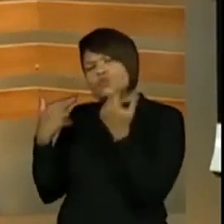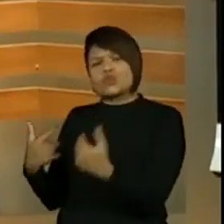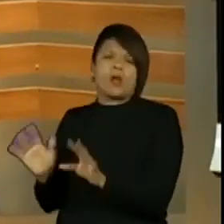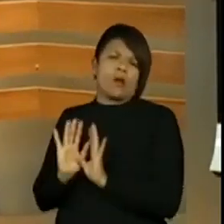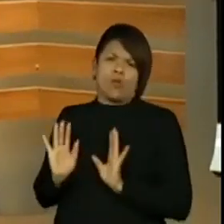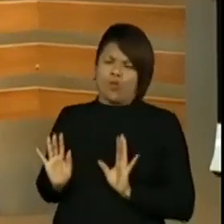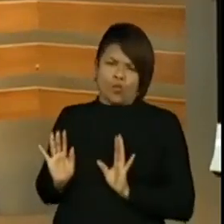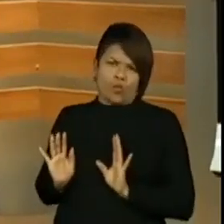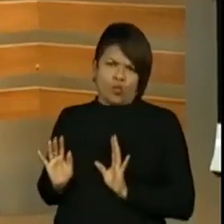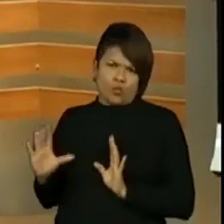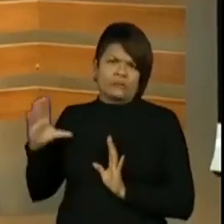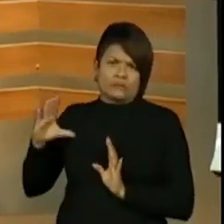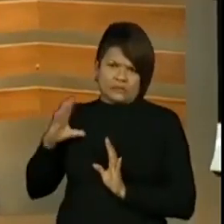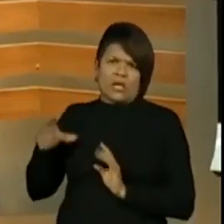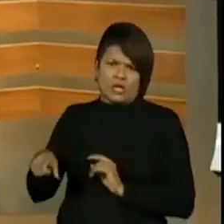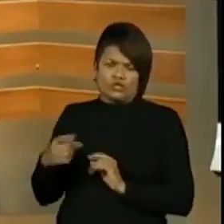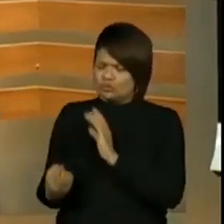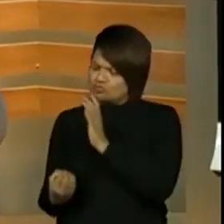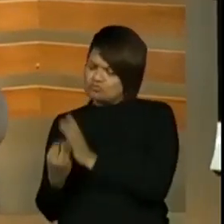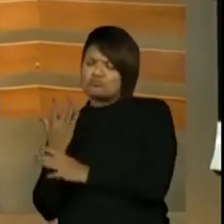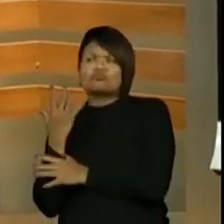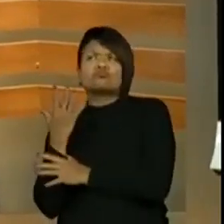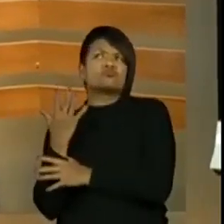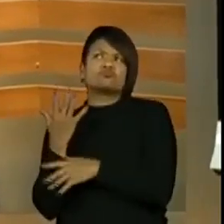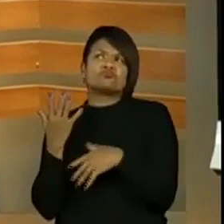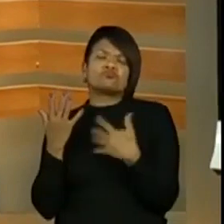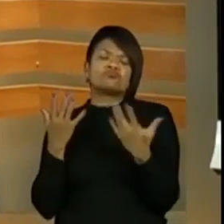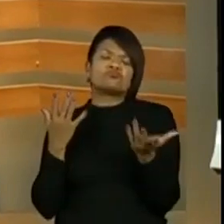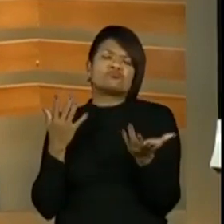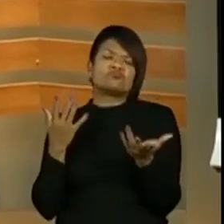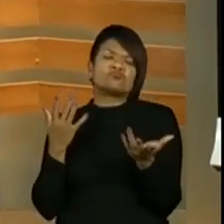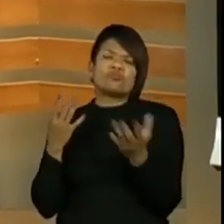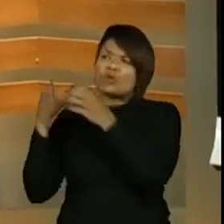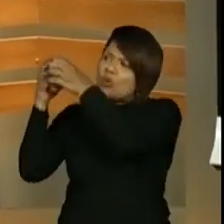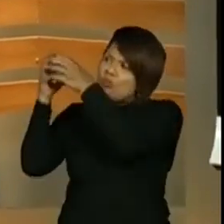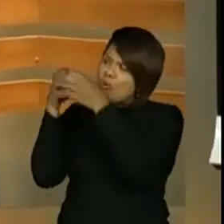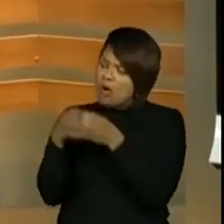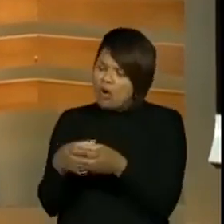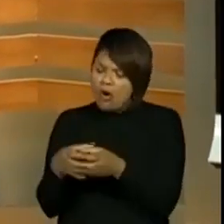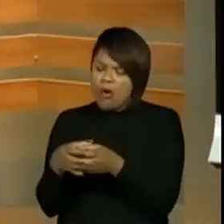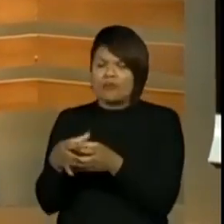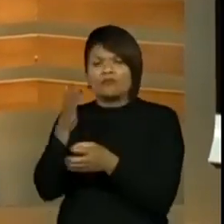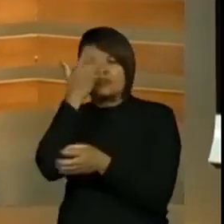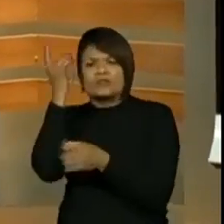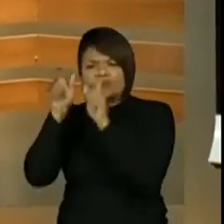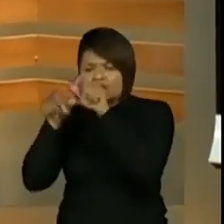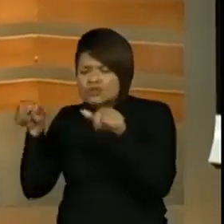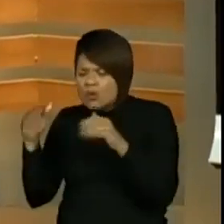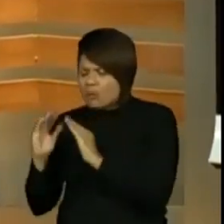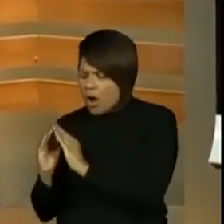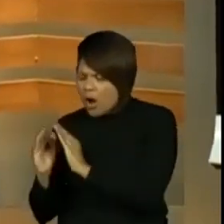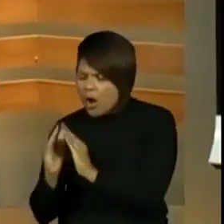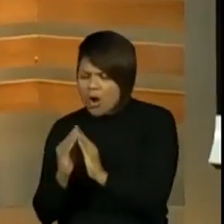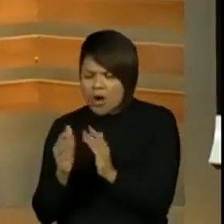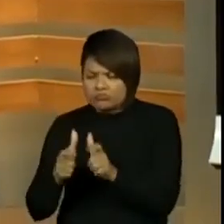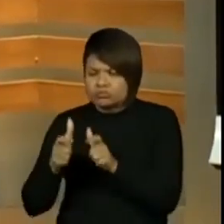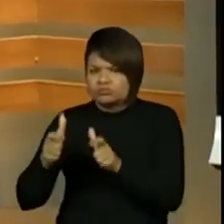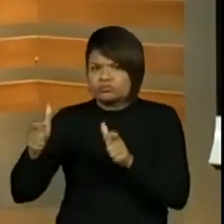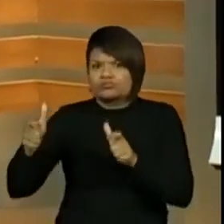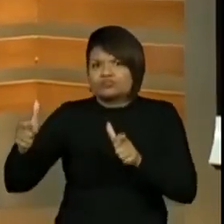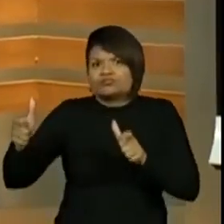elas nasceram porque um povo chegou ali, começou a habitar aquele espaço,